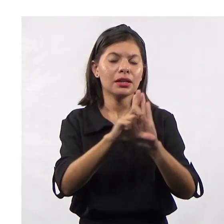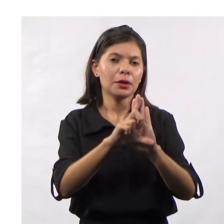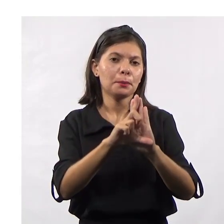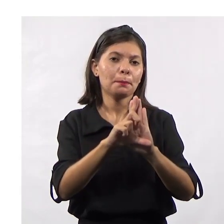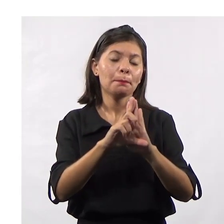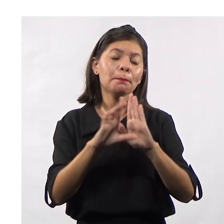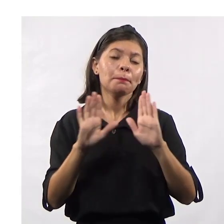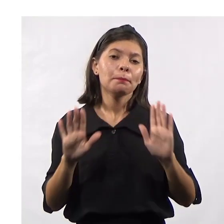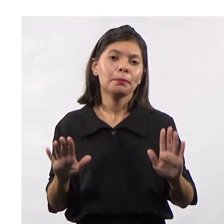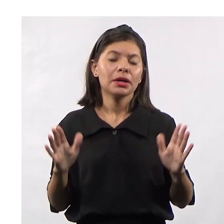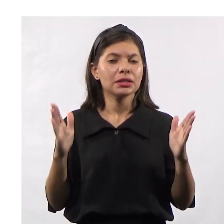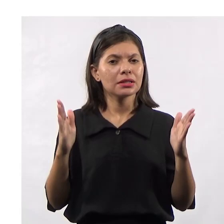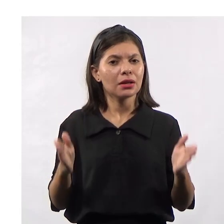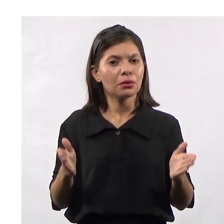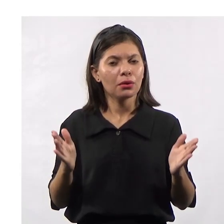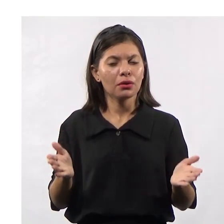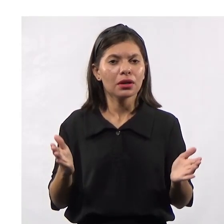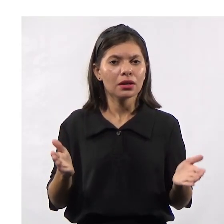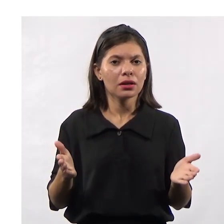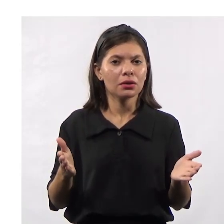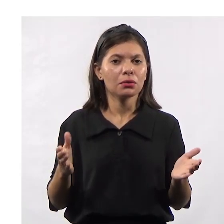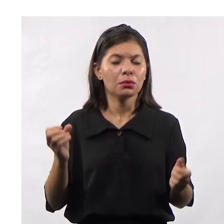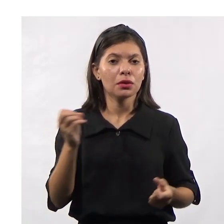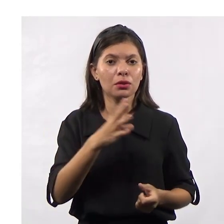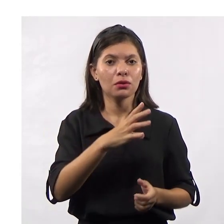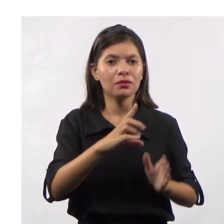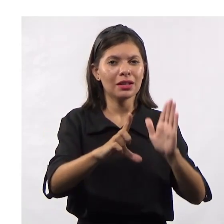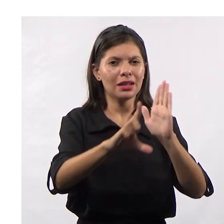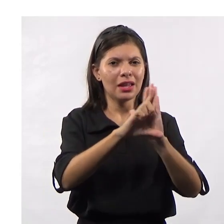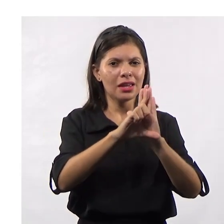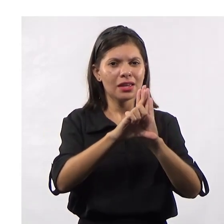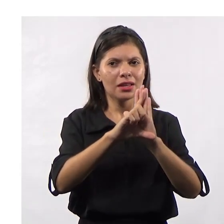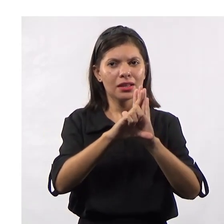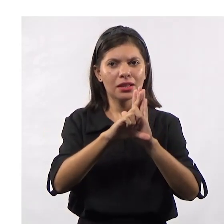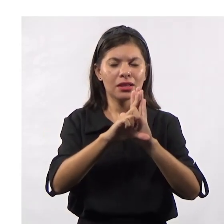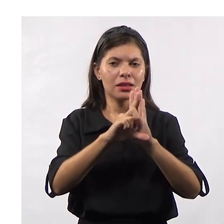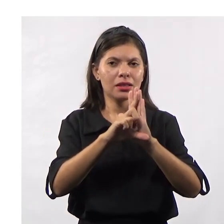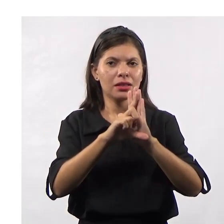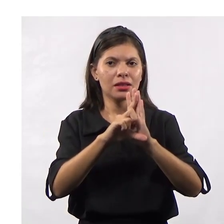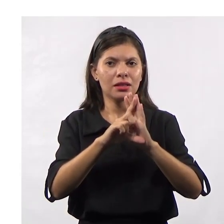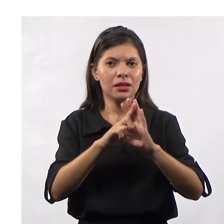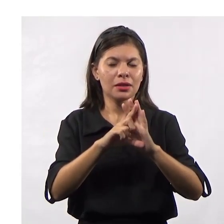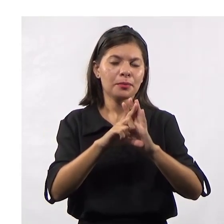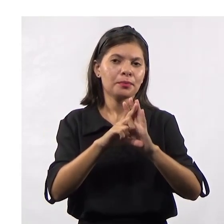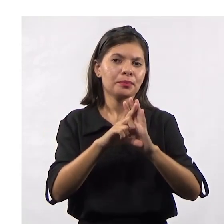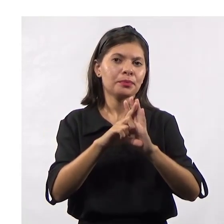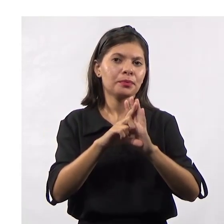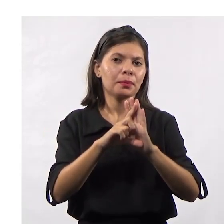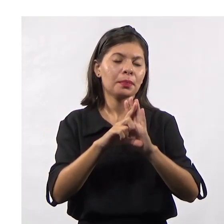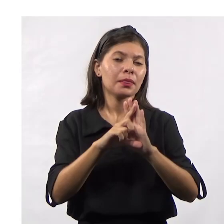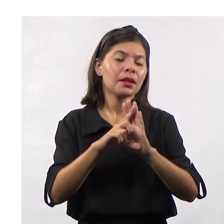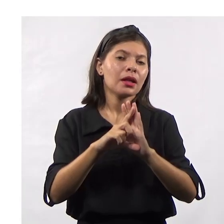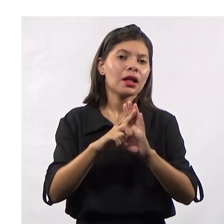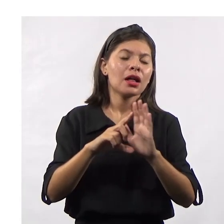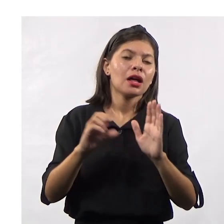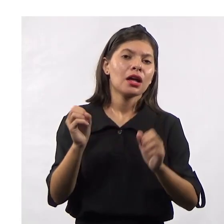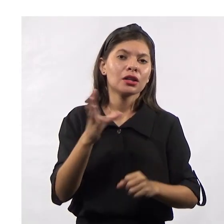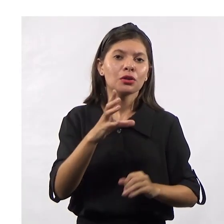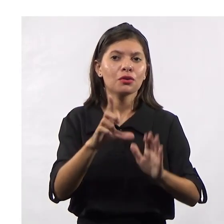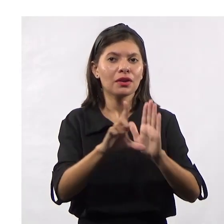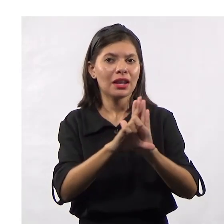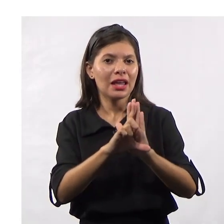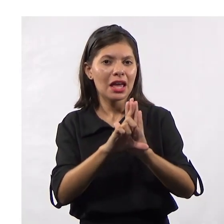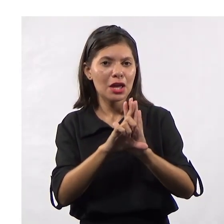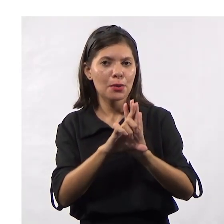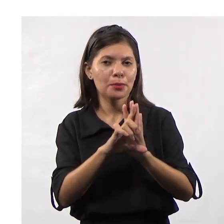Mas agora, com a nova lei, a gente tem alguns acréscimos, tá? Então, a nova lei de licitação trouxe,